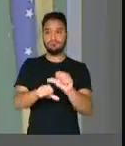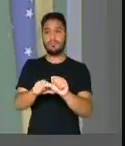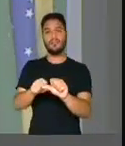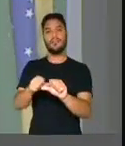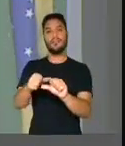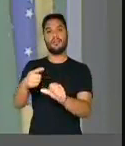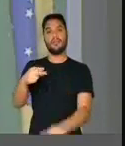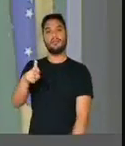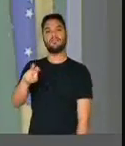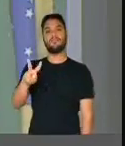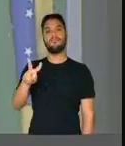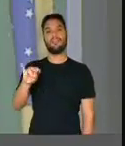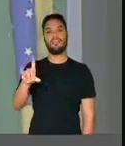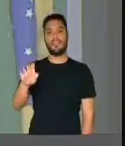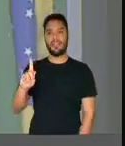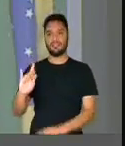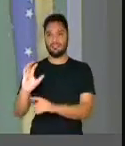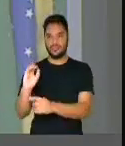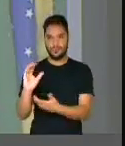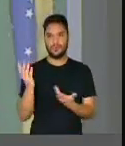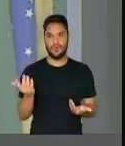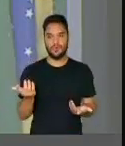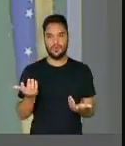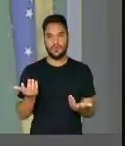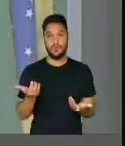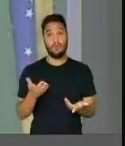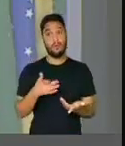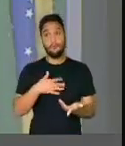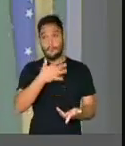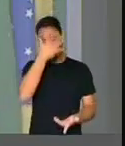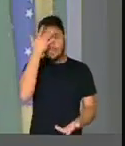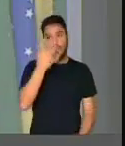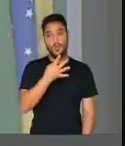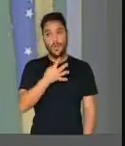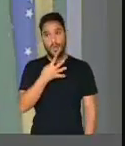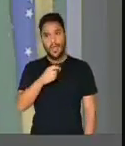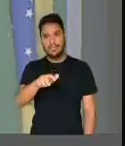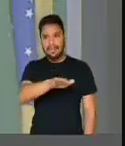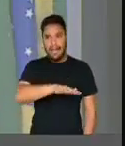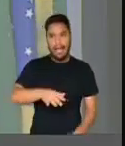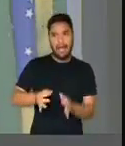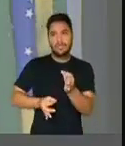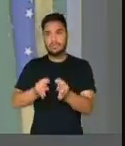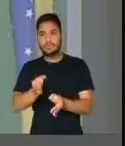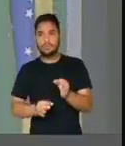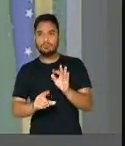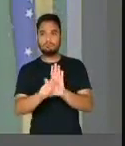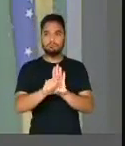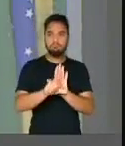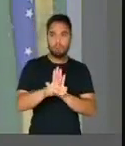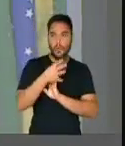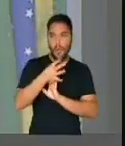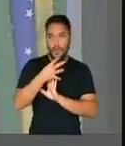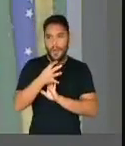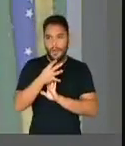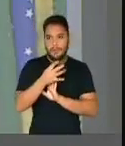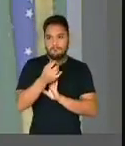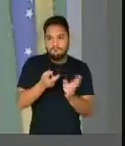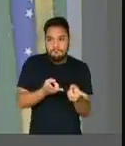milita na área processual penal e na área penal verifica que, em virtude